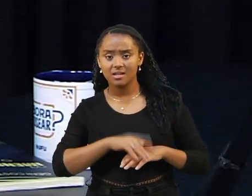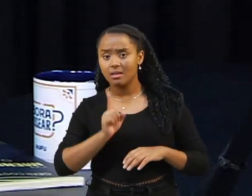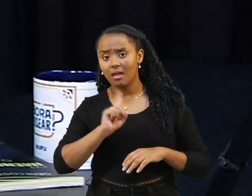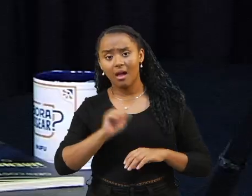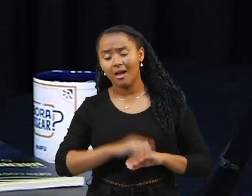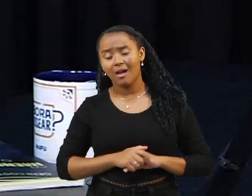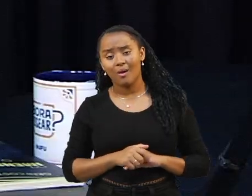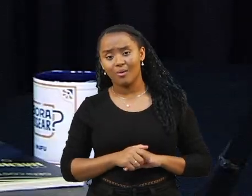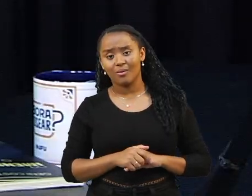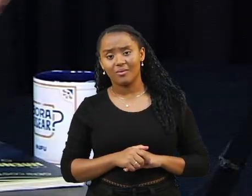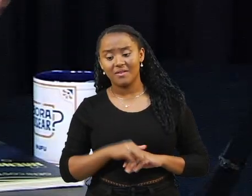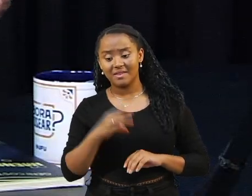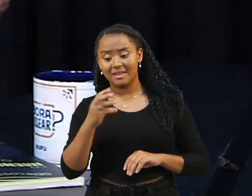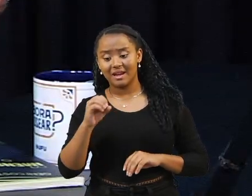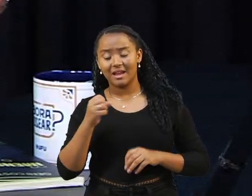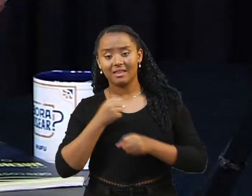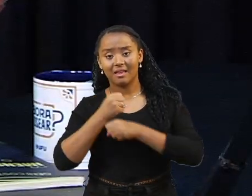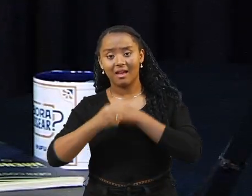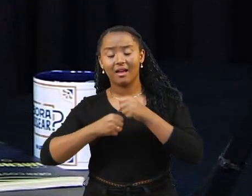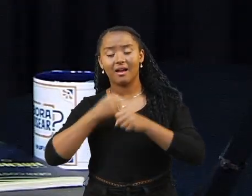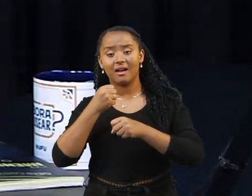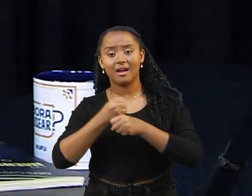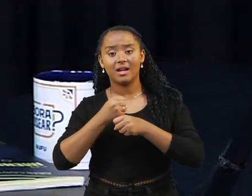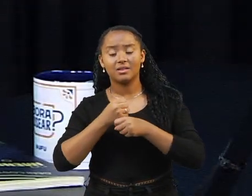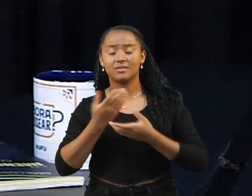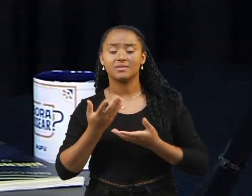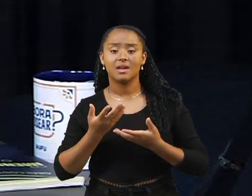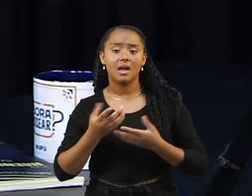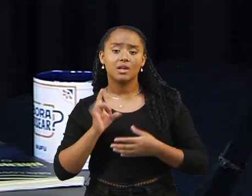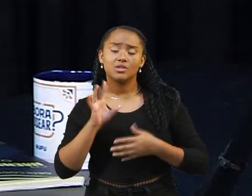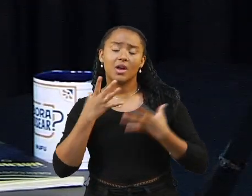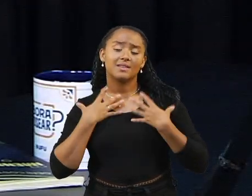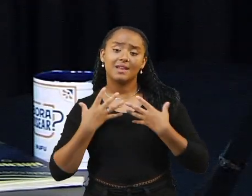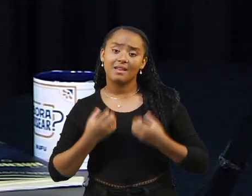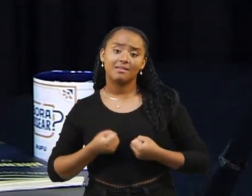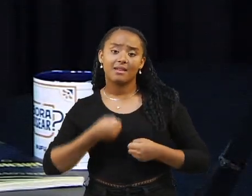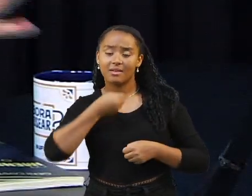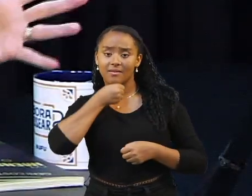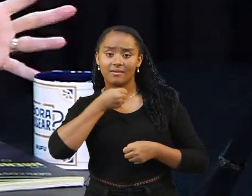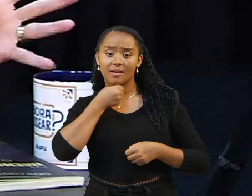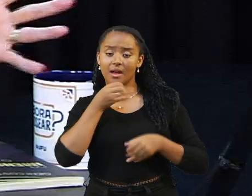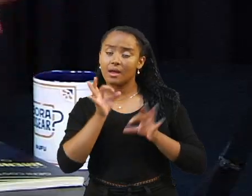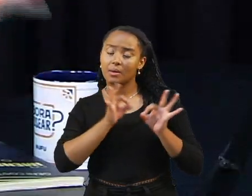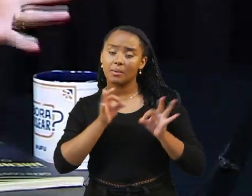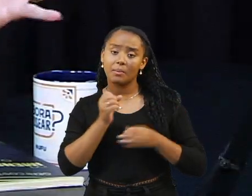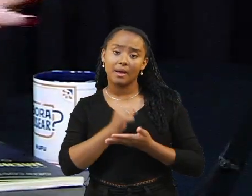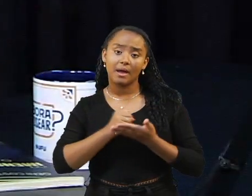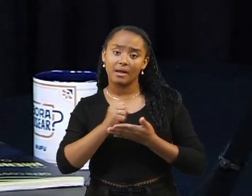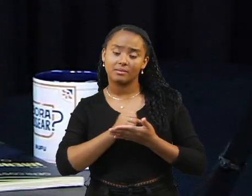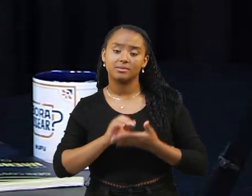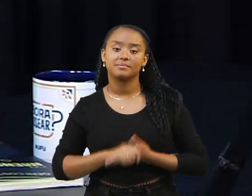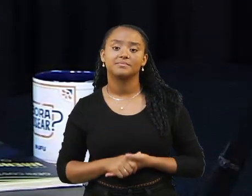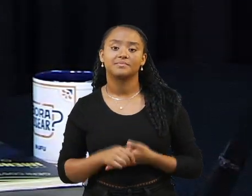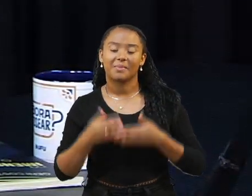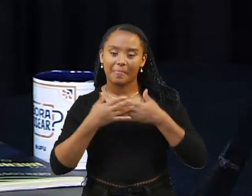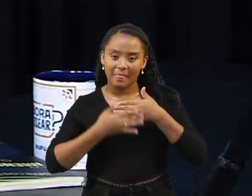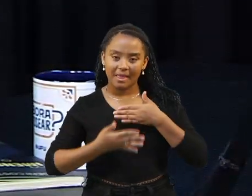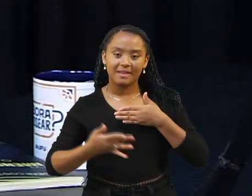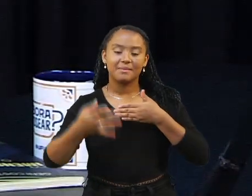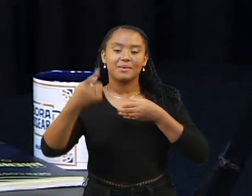mais 30 anos brigando, ou você convive bem com ela. O preparo passa por